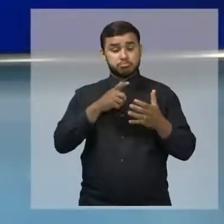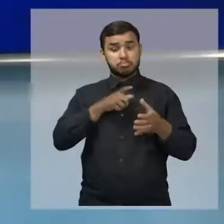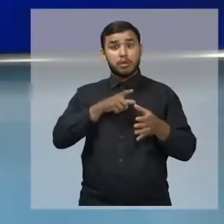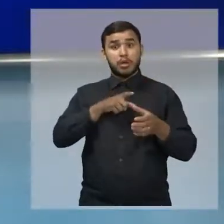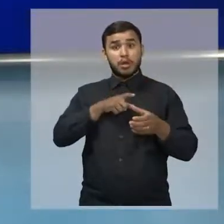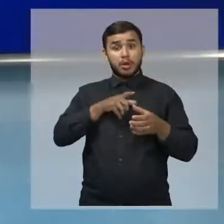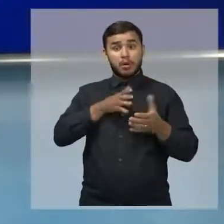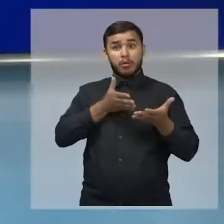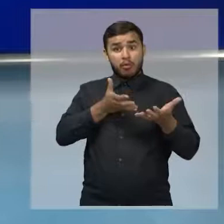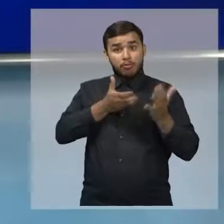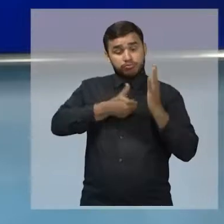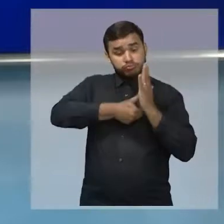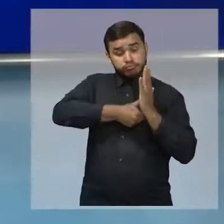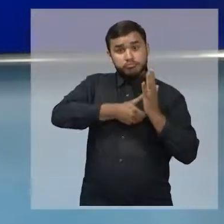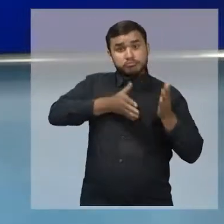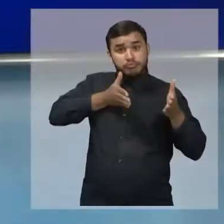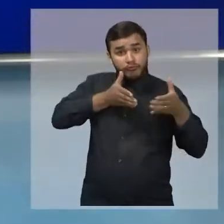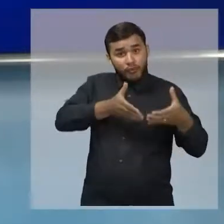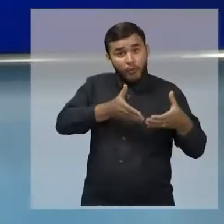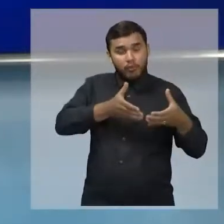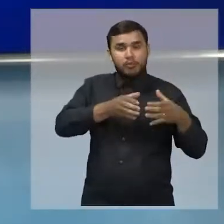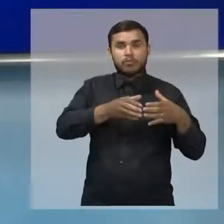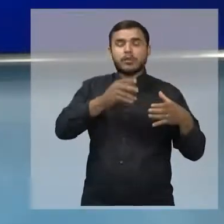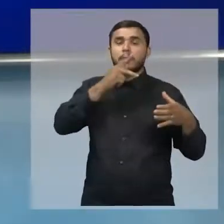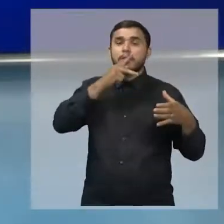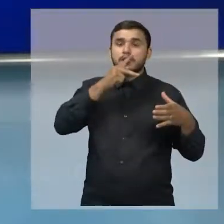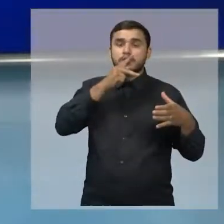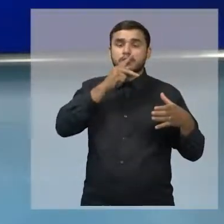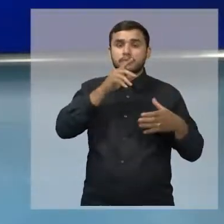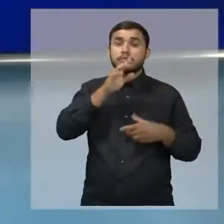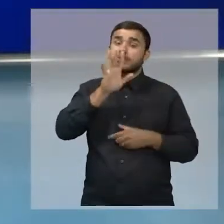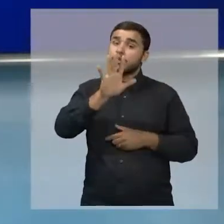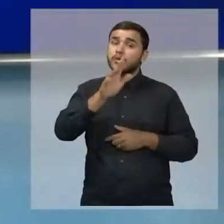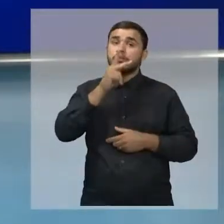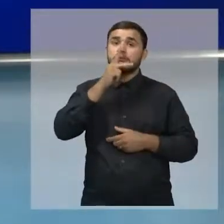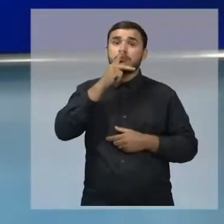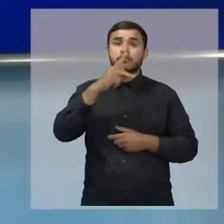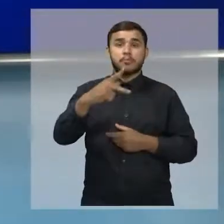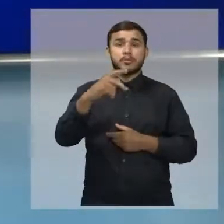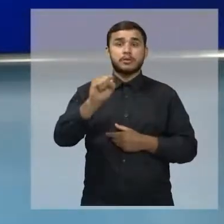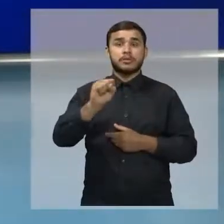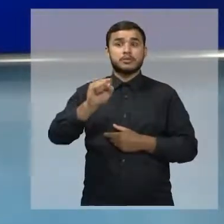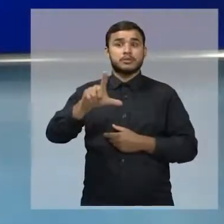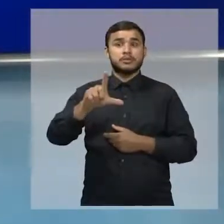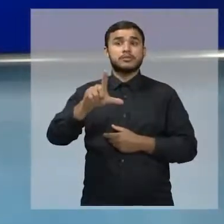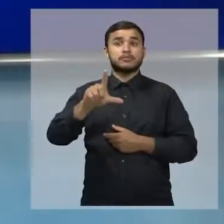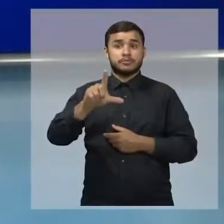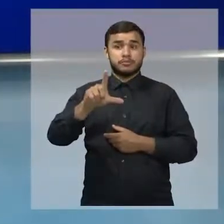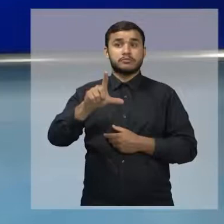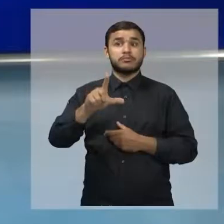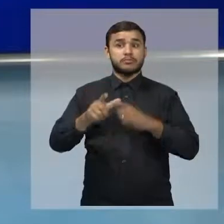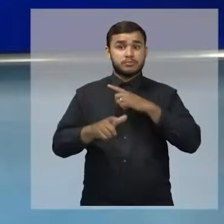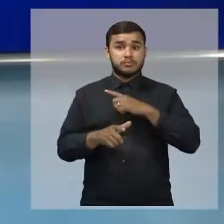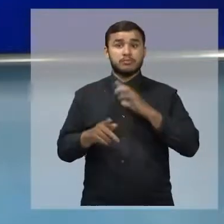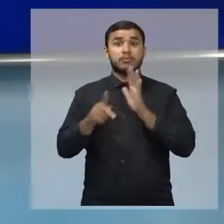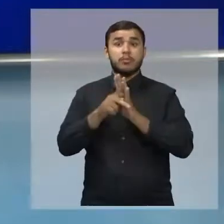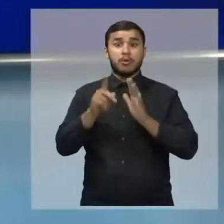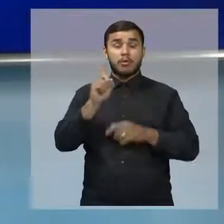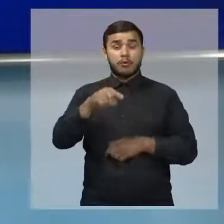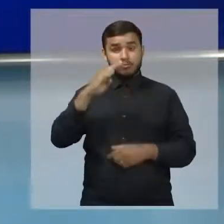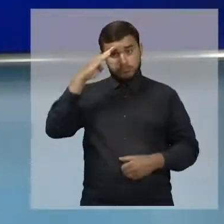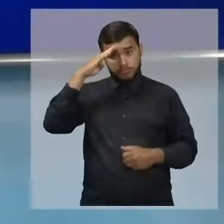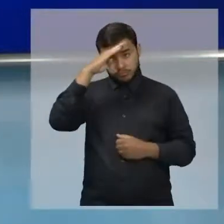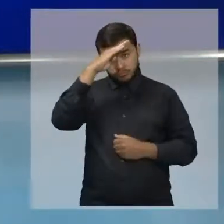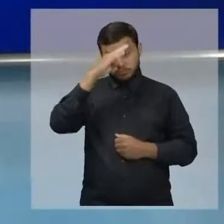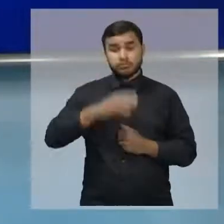seu. Veja, por exemplo, o que tem acontecido entre o PSL, partido pelo qual Jair Bolsonaro se